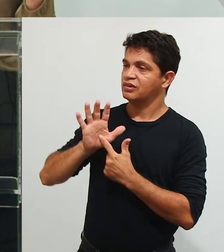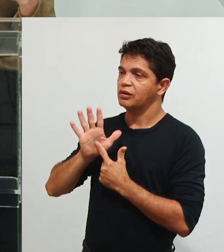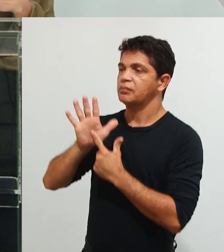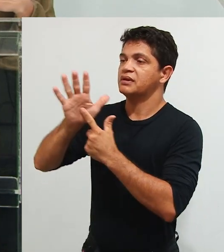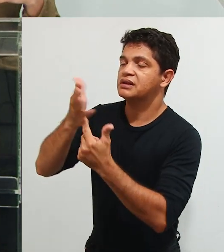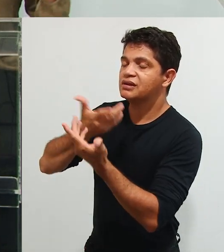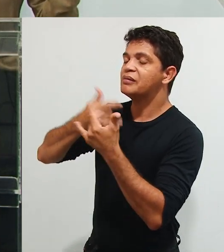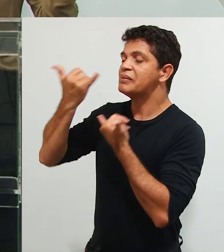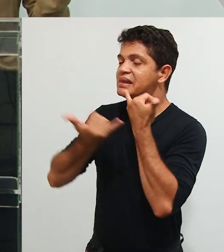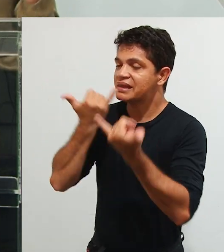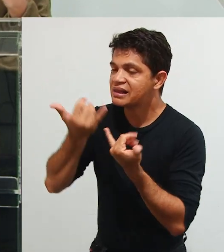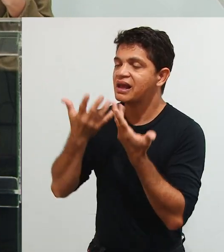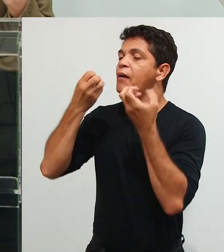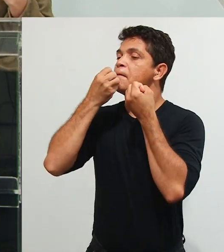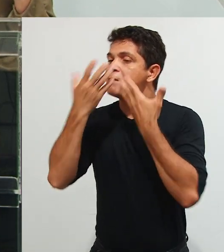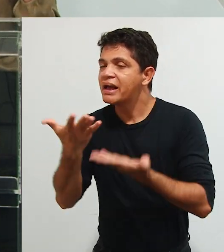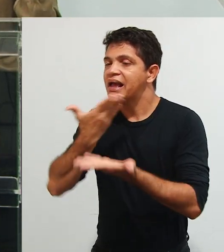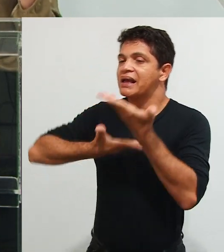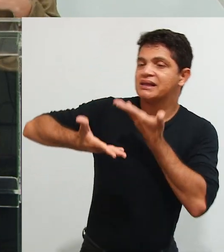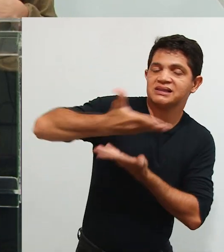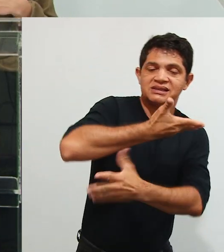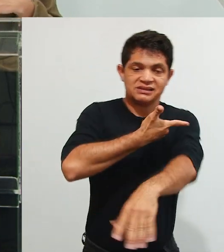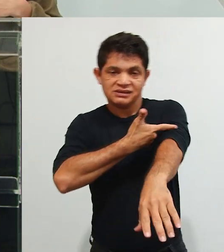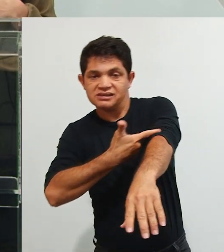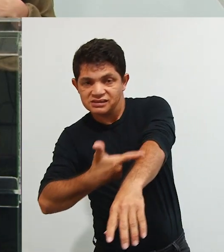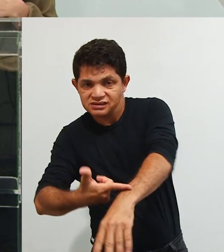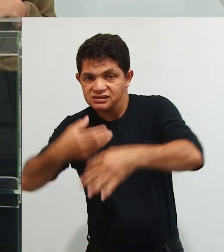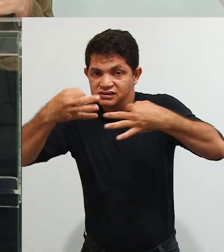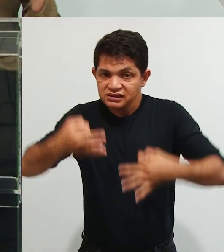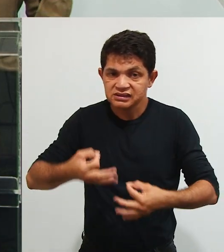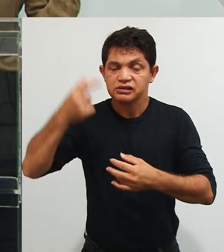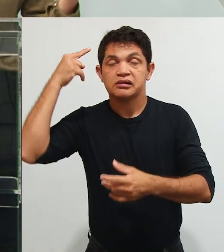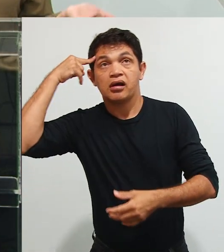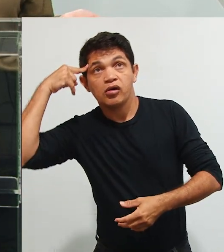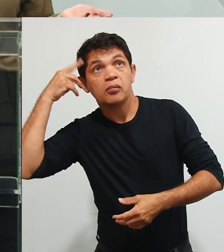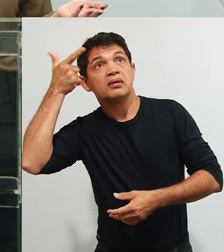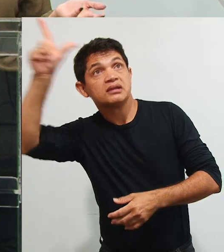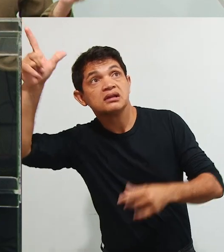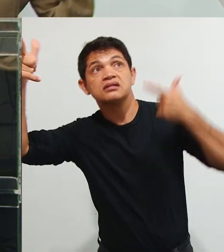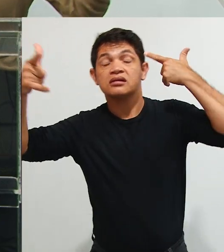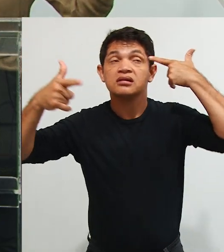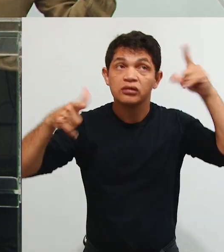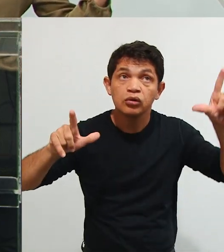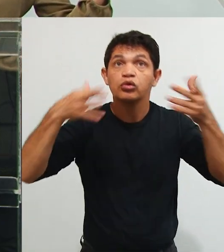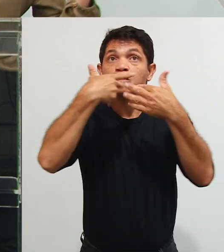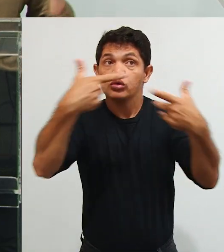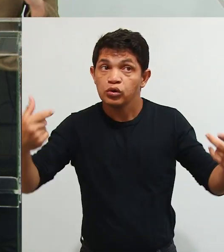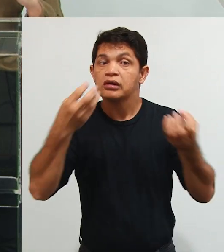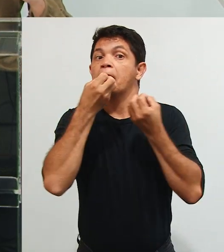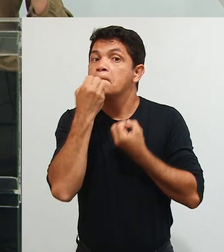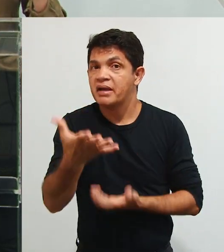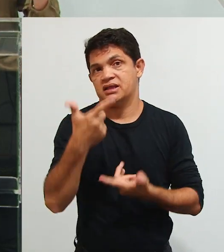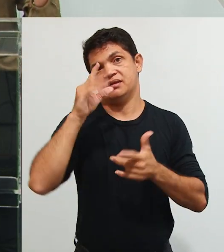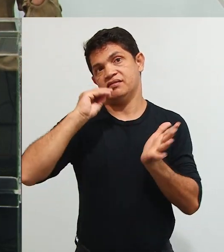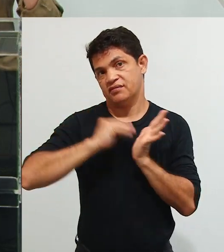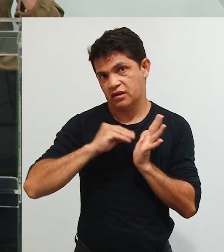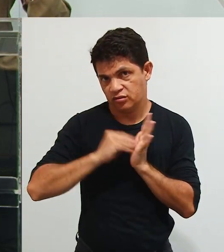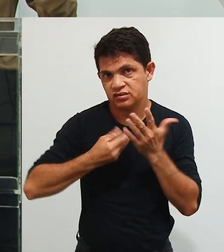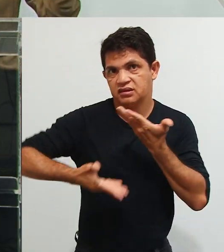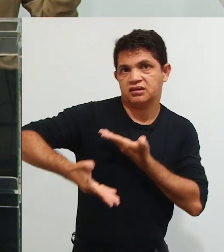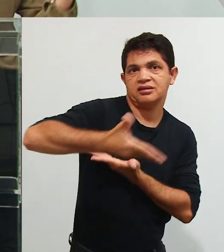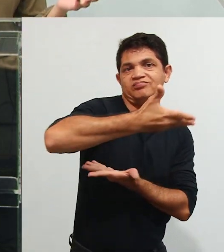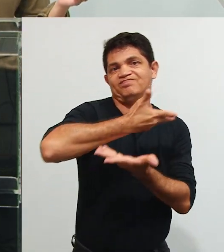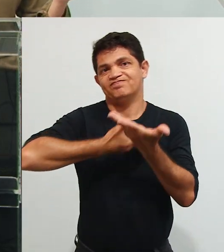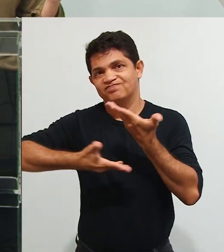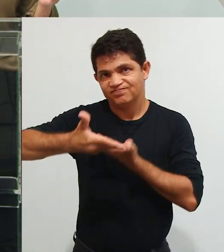presença de corpo e de pensamento, porque normalmente a gente está num lugar pensando em outro, a gente está no outro lugar pensando onde deveria